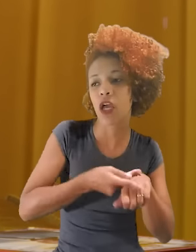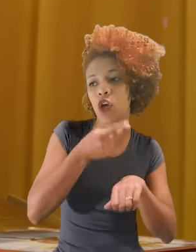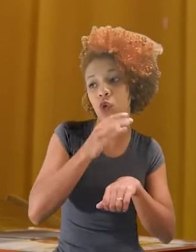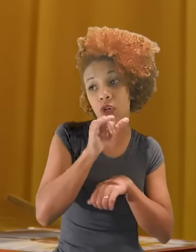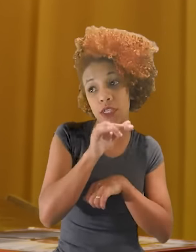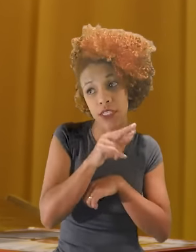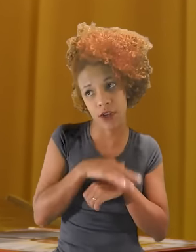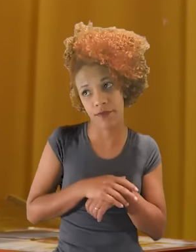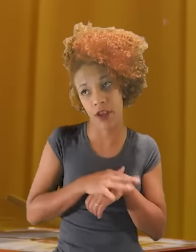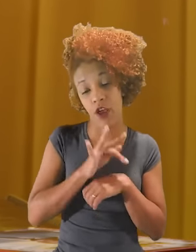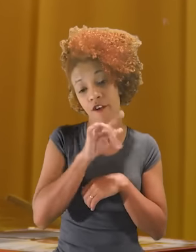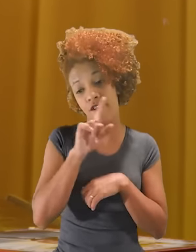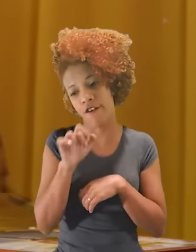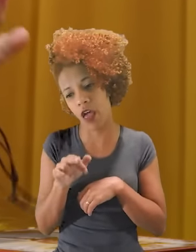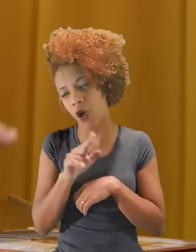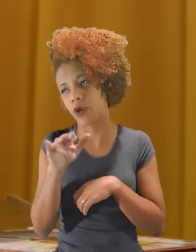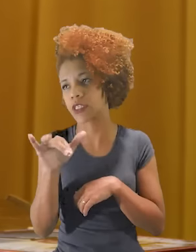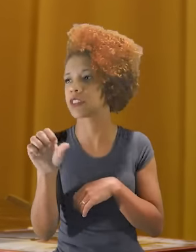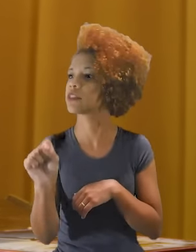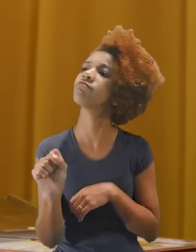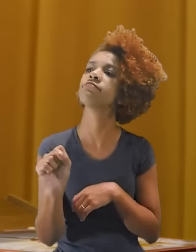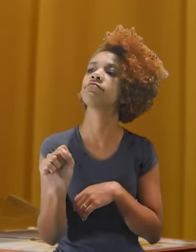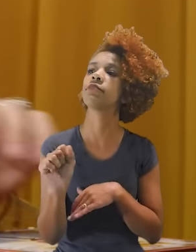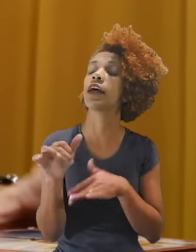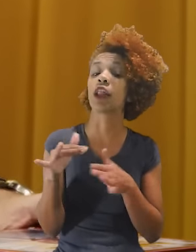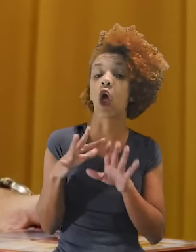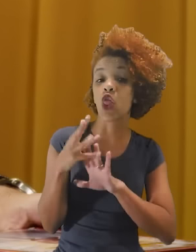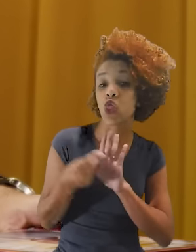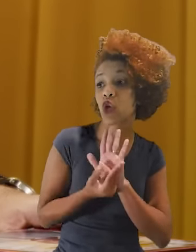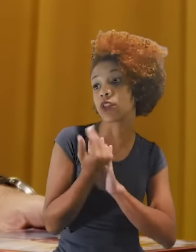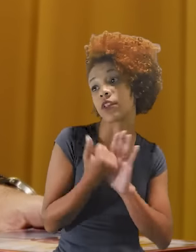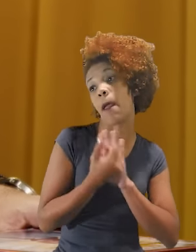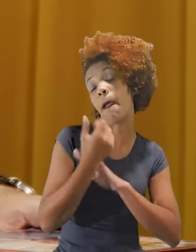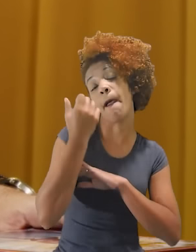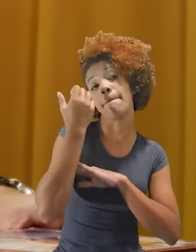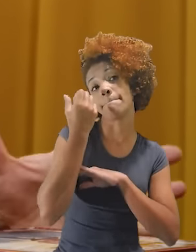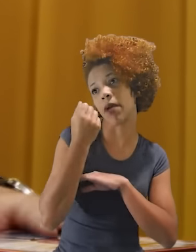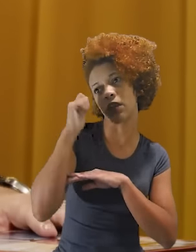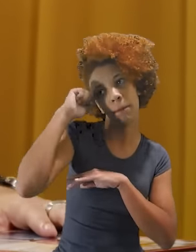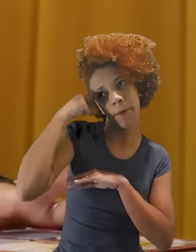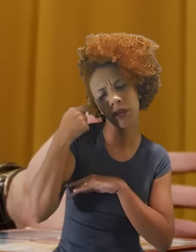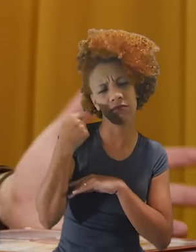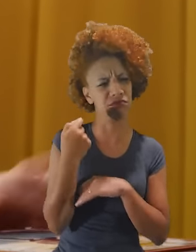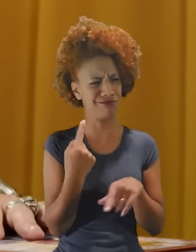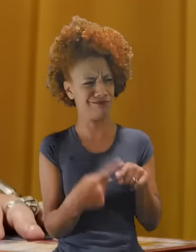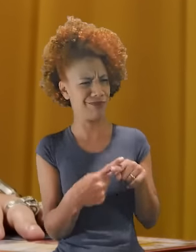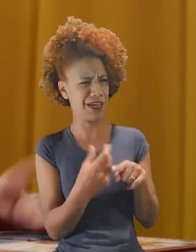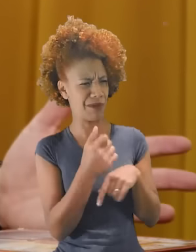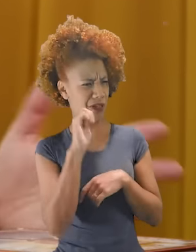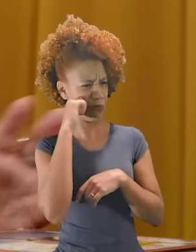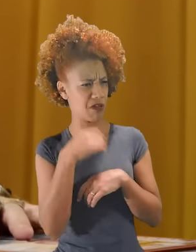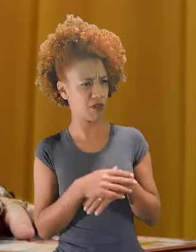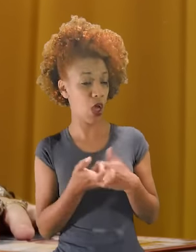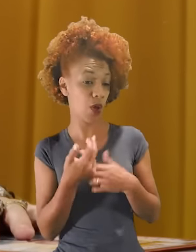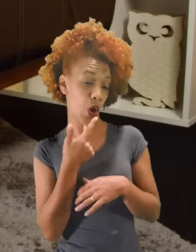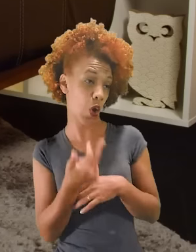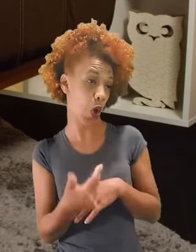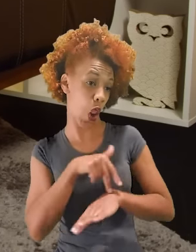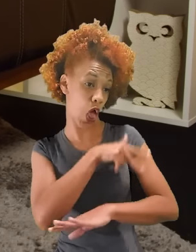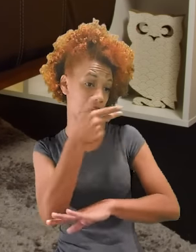que o Walt Disney ganhou, Flowers and Trees. Então, você pensa que até então, todos os desenhos eram preto e branco. Vem um maluco e fala, por que é preto e branco? Eu quero fazer um colorido.